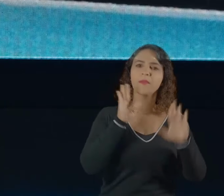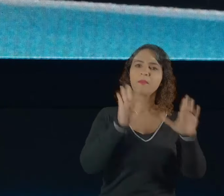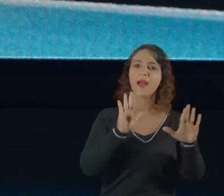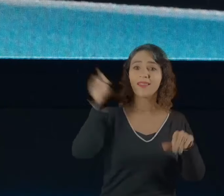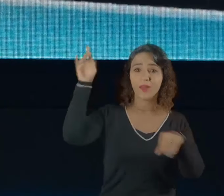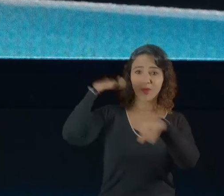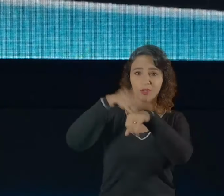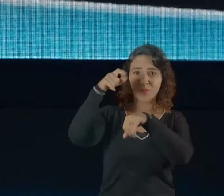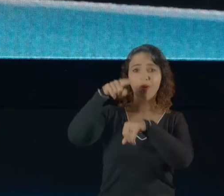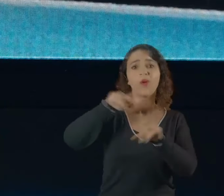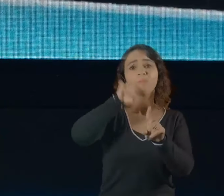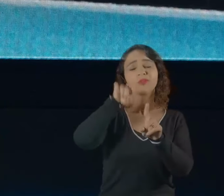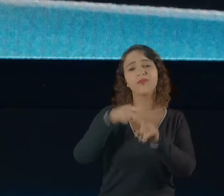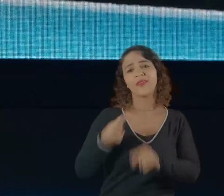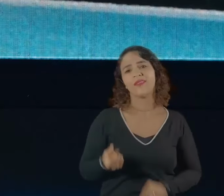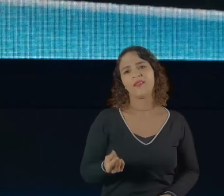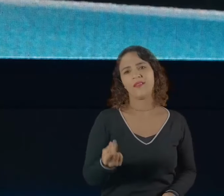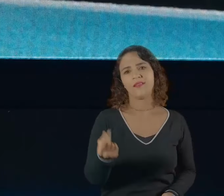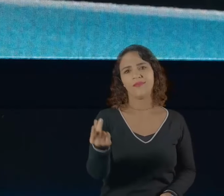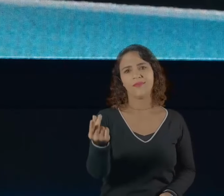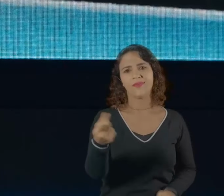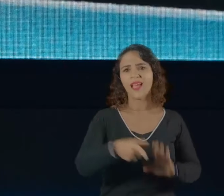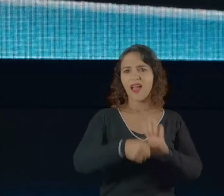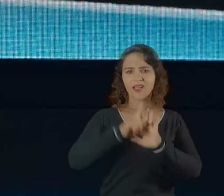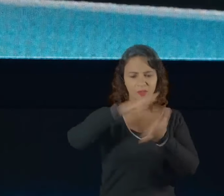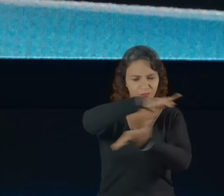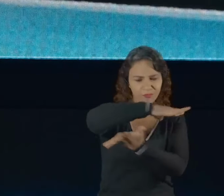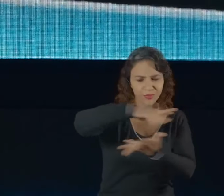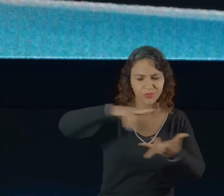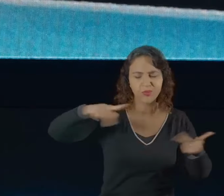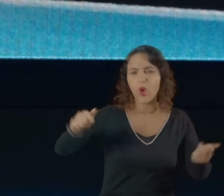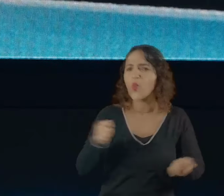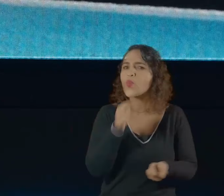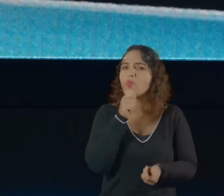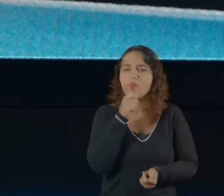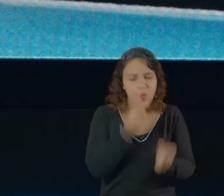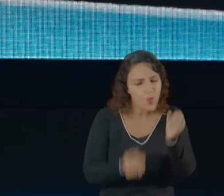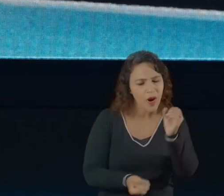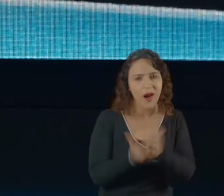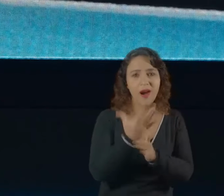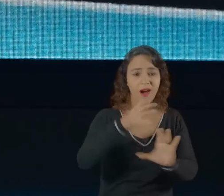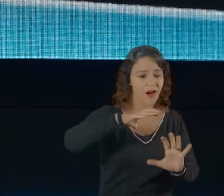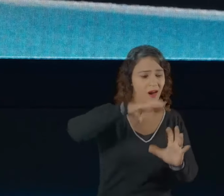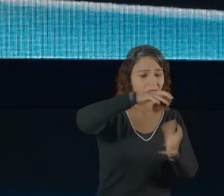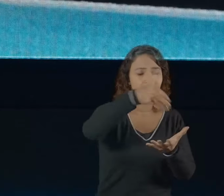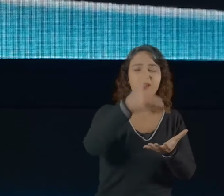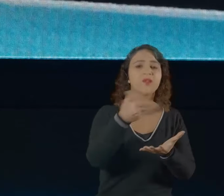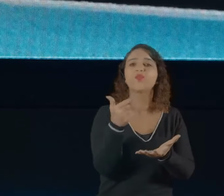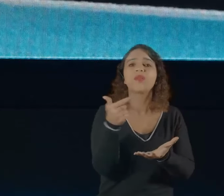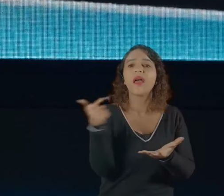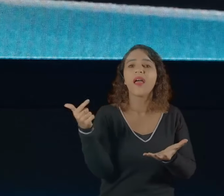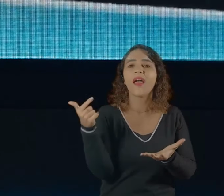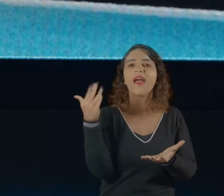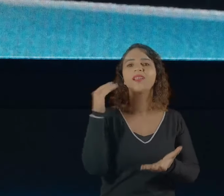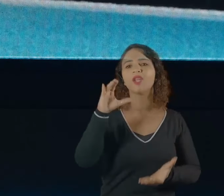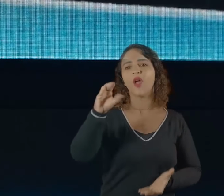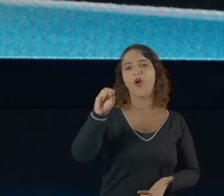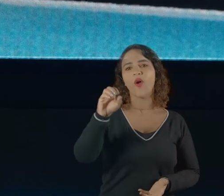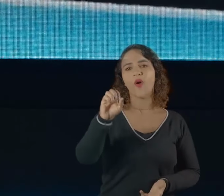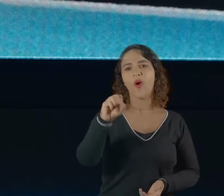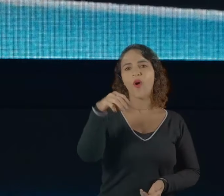eterno. Muito antes de existir o cosmos, a palavra aqui na fundação do mundo é cosmos, antes de existir o